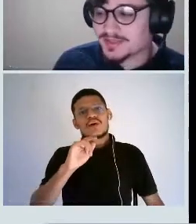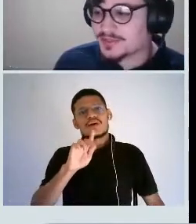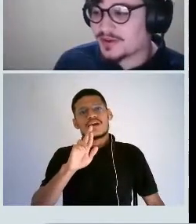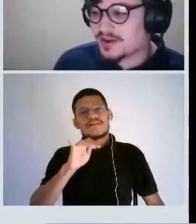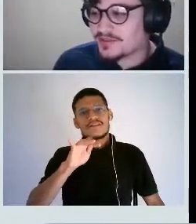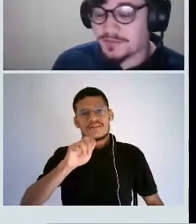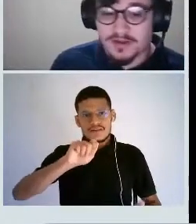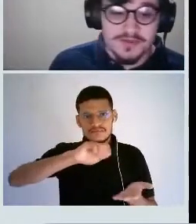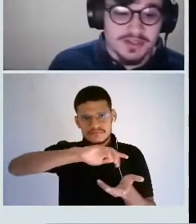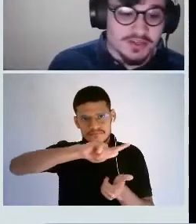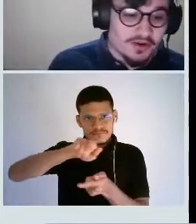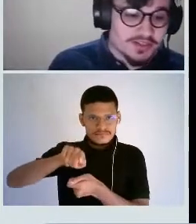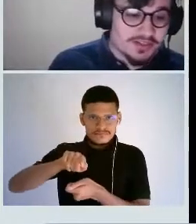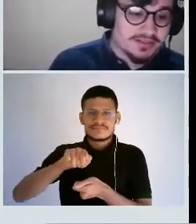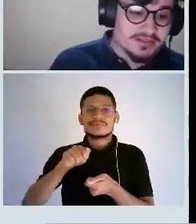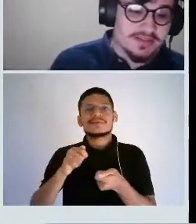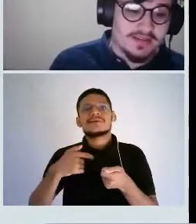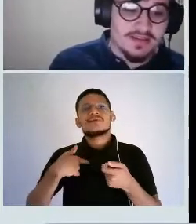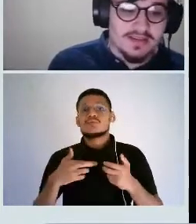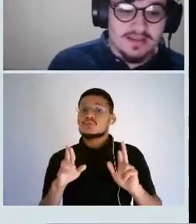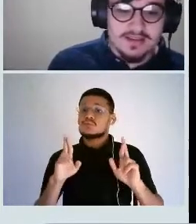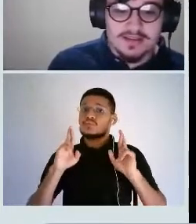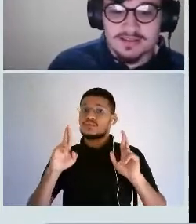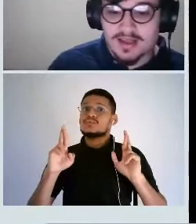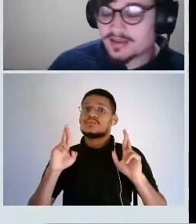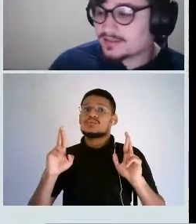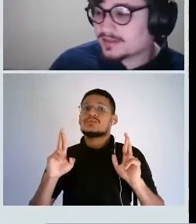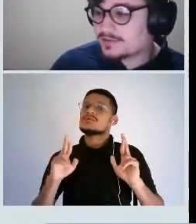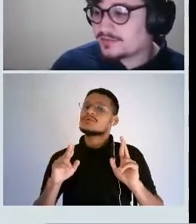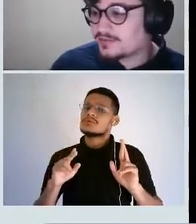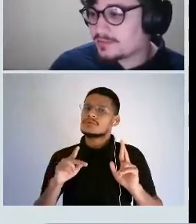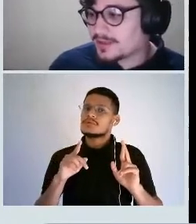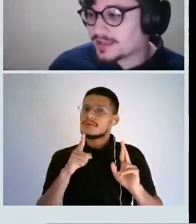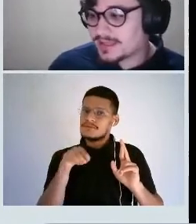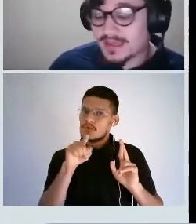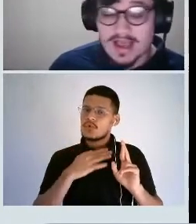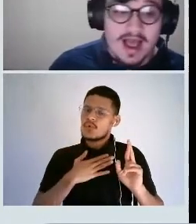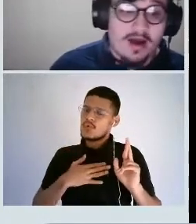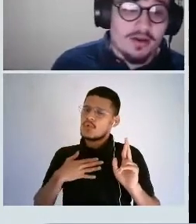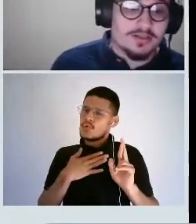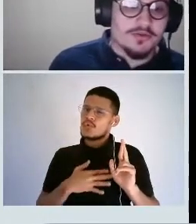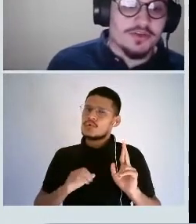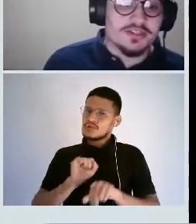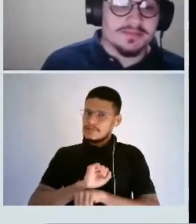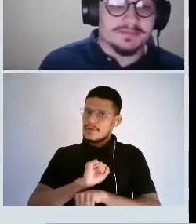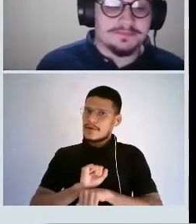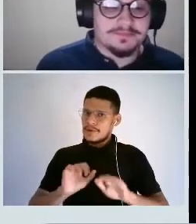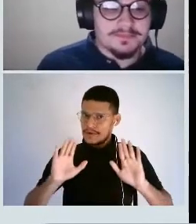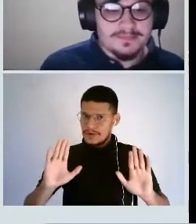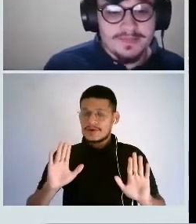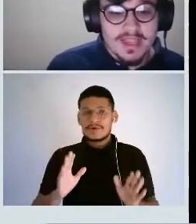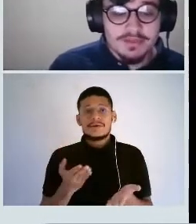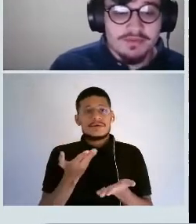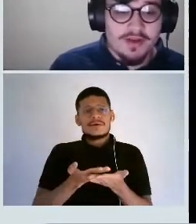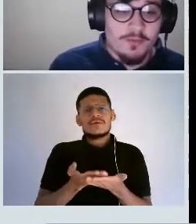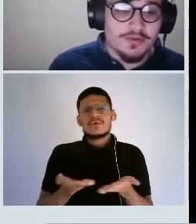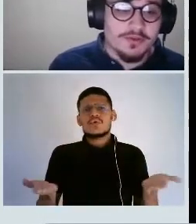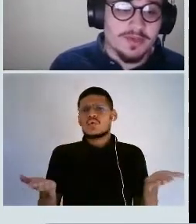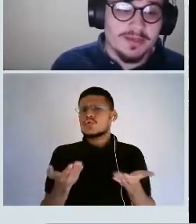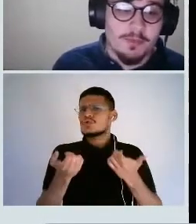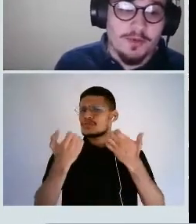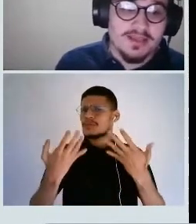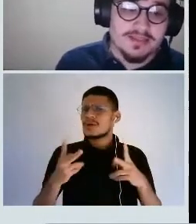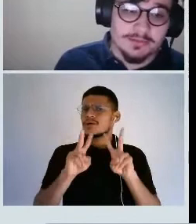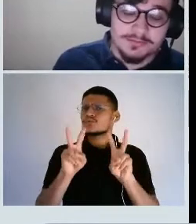tá começando com geografia, espero que vocês gostem, tá? Então vamos nessa. E a aula de hoje, a gente vai falar um